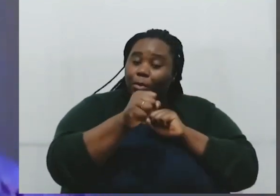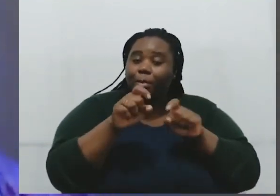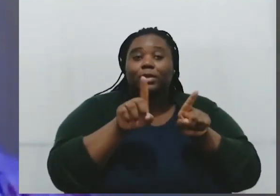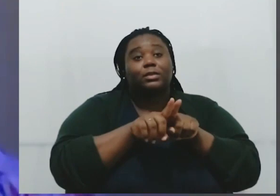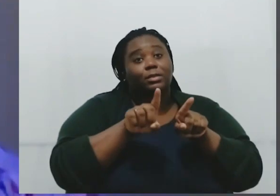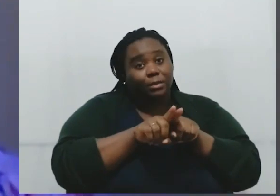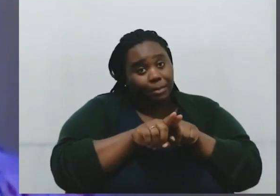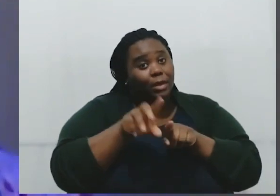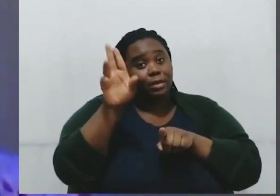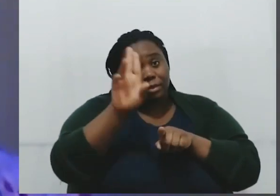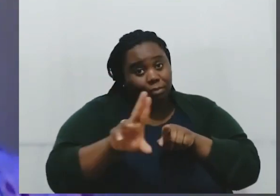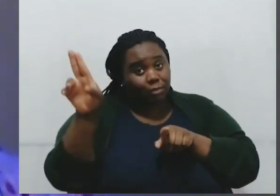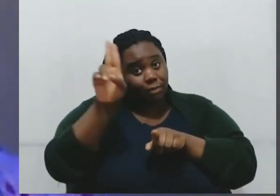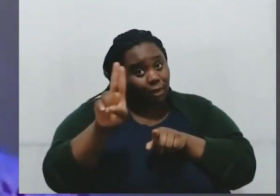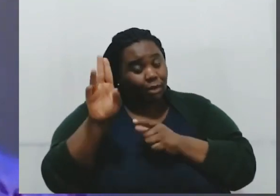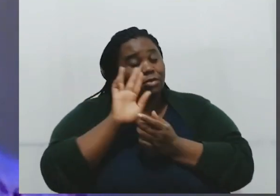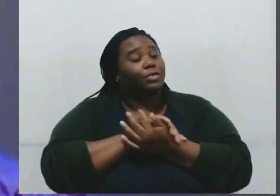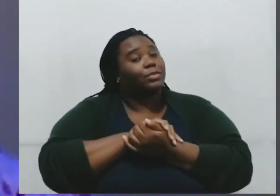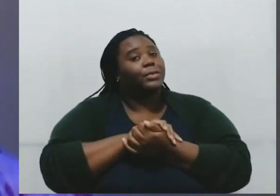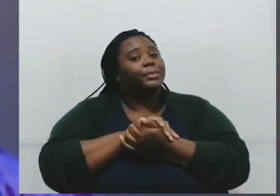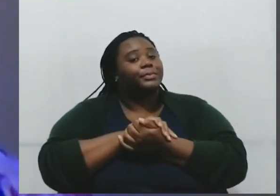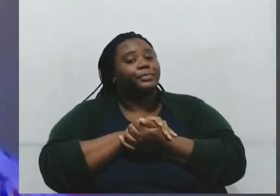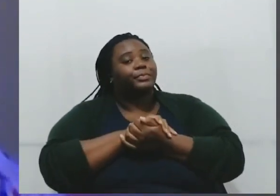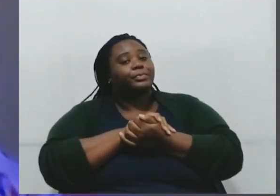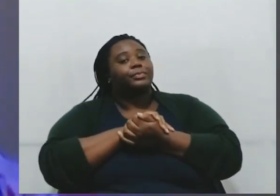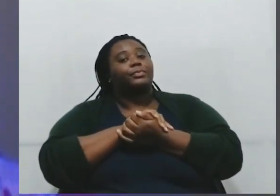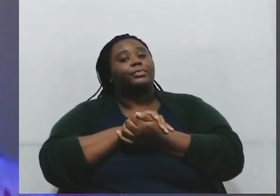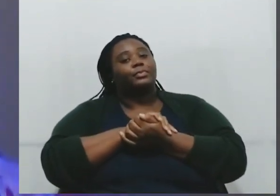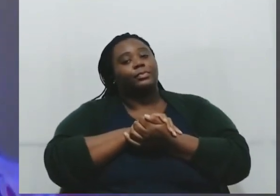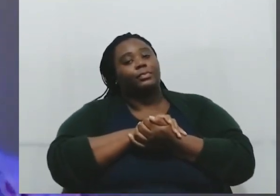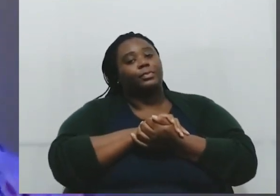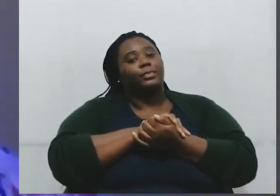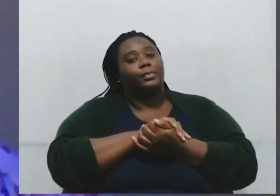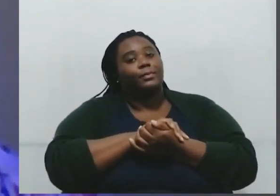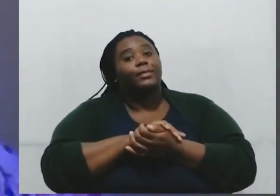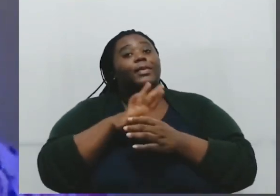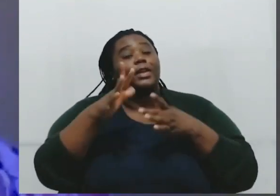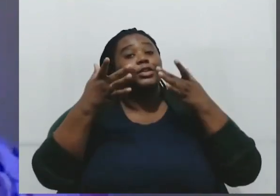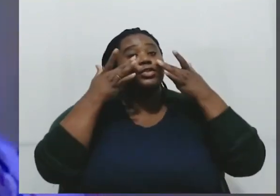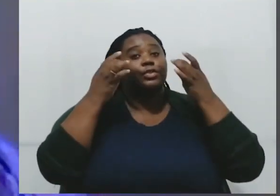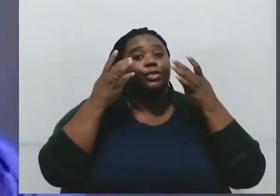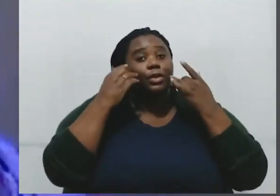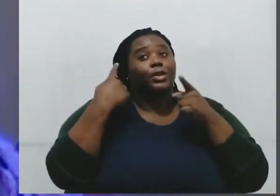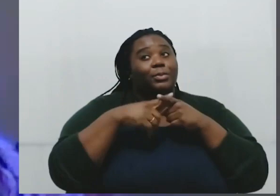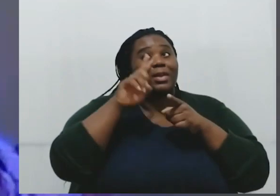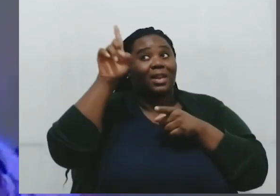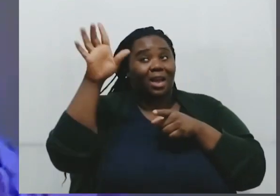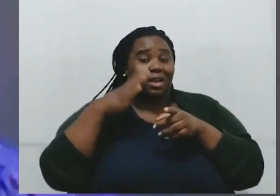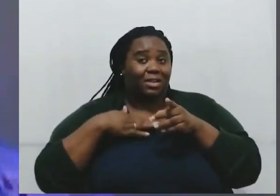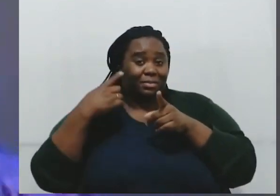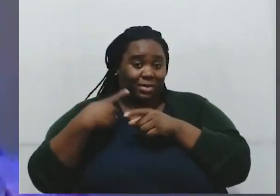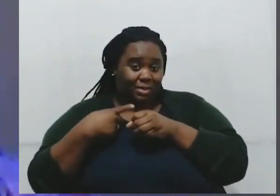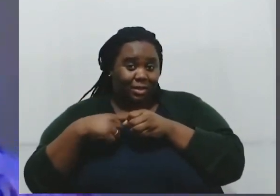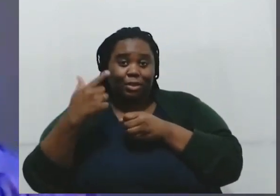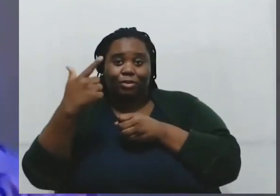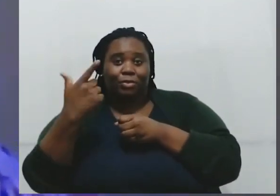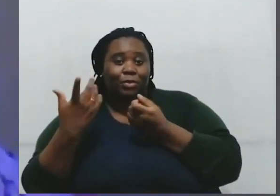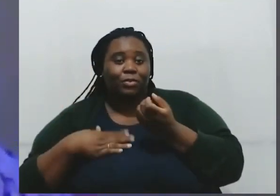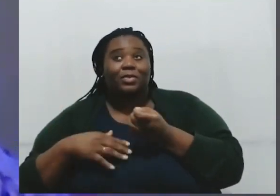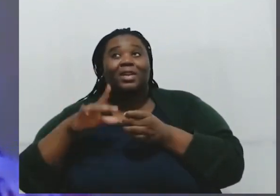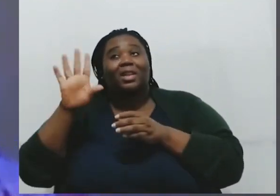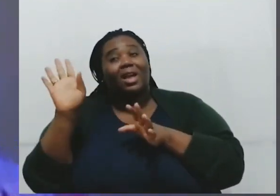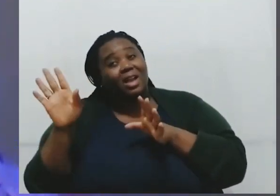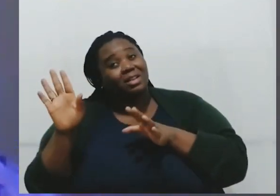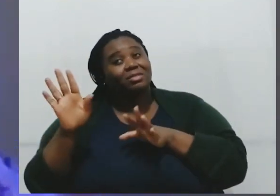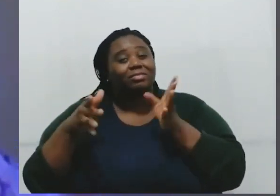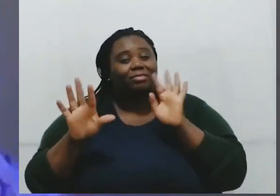área, né? Já que em Porto Velho não tinha nesse período, no máximo que a gente poderia estar trilhando era um curso de letras, alguma coisa